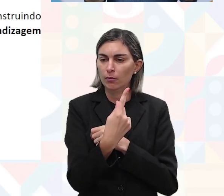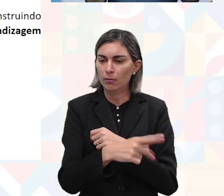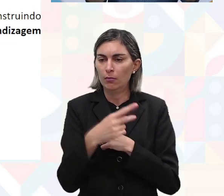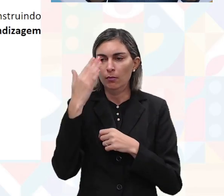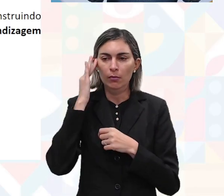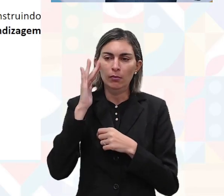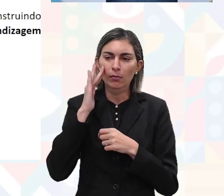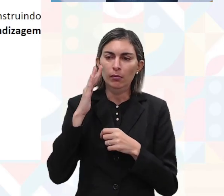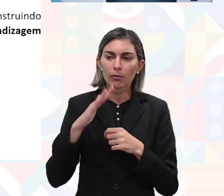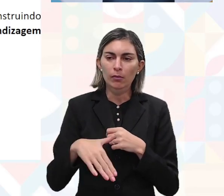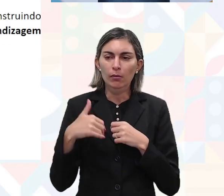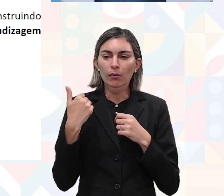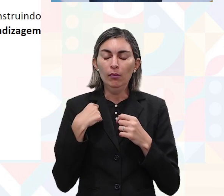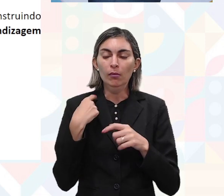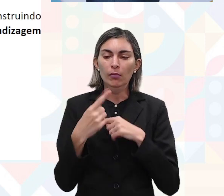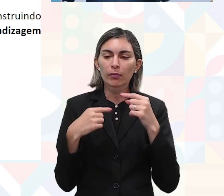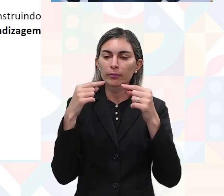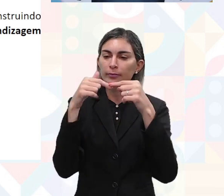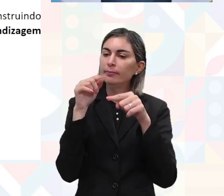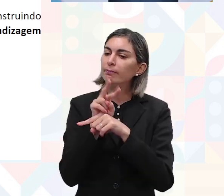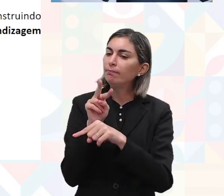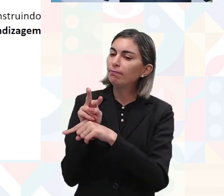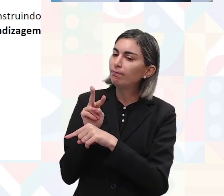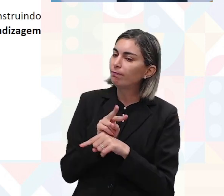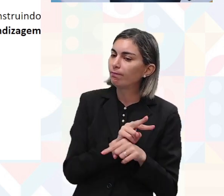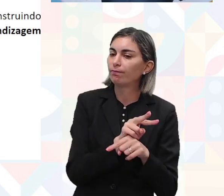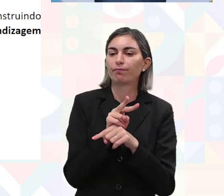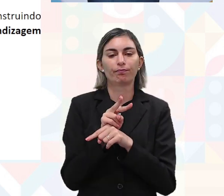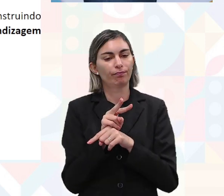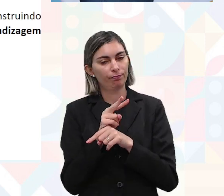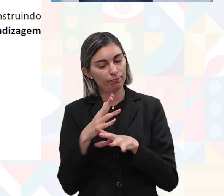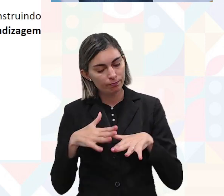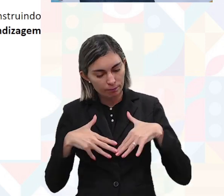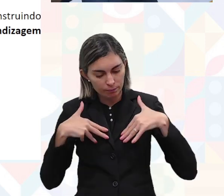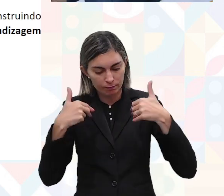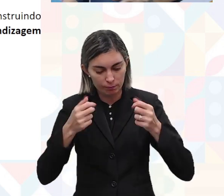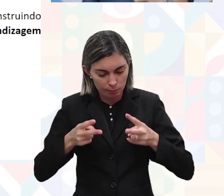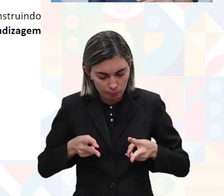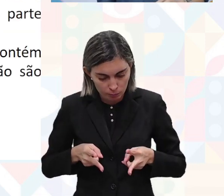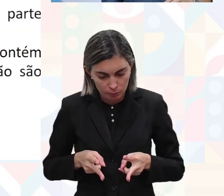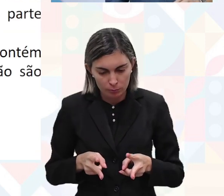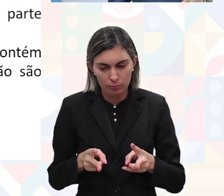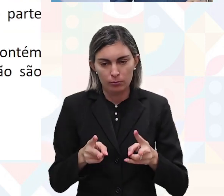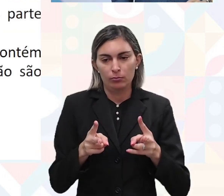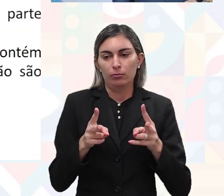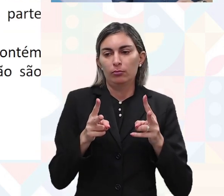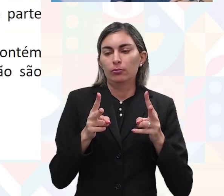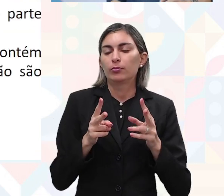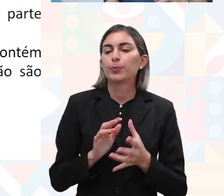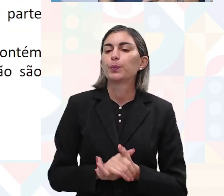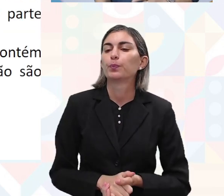entende que é melhor, para serem acompanhados em busca dessa melhoria contínua.